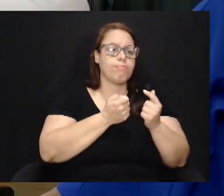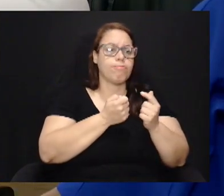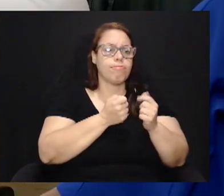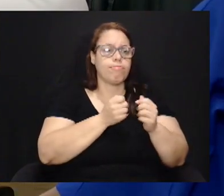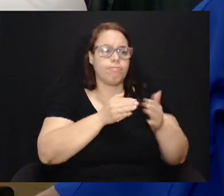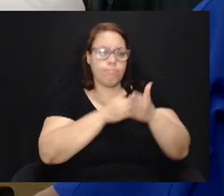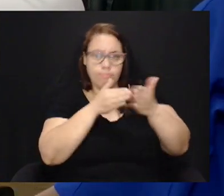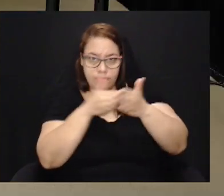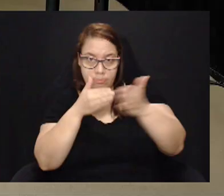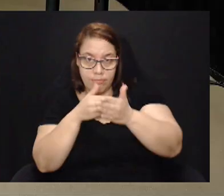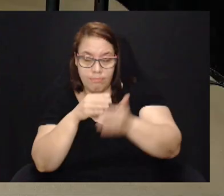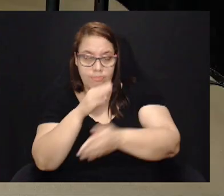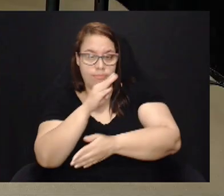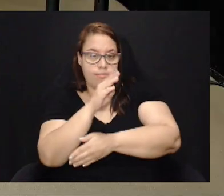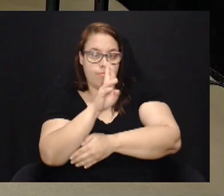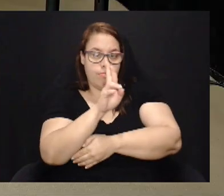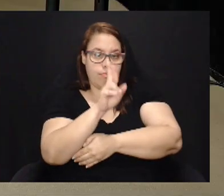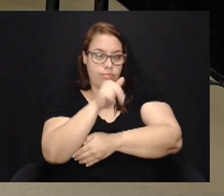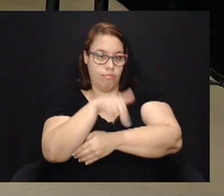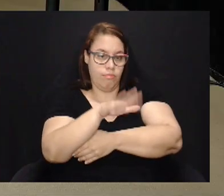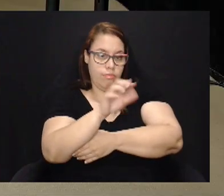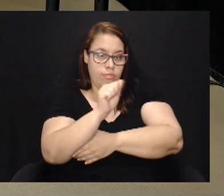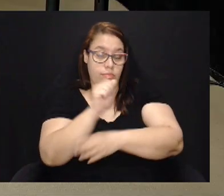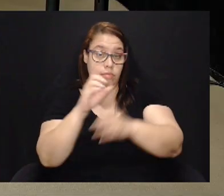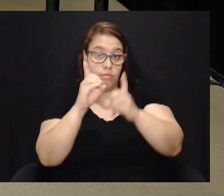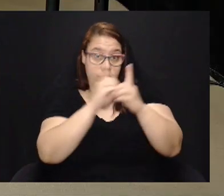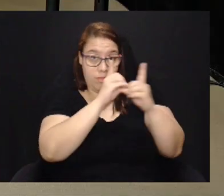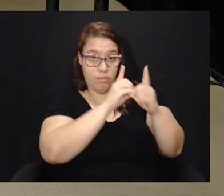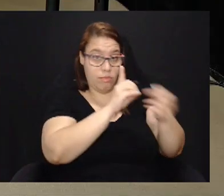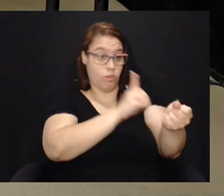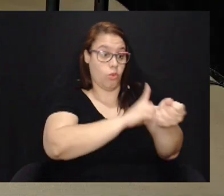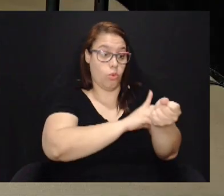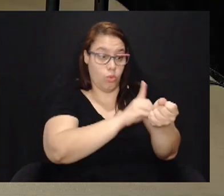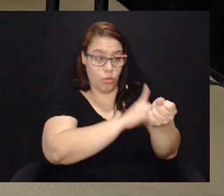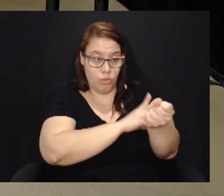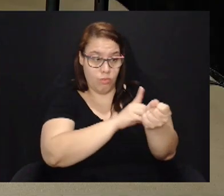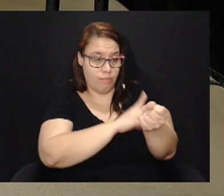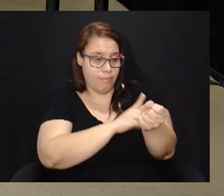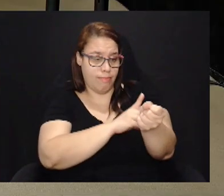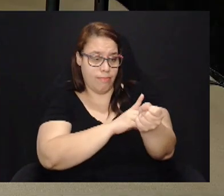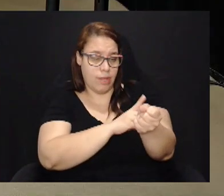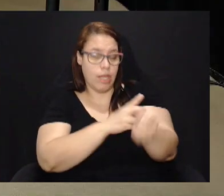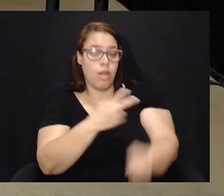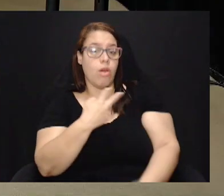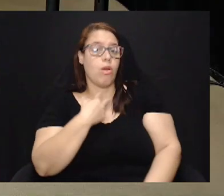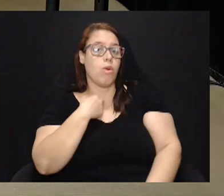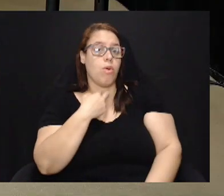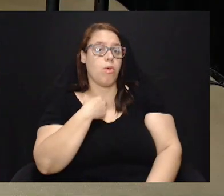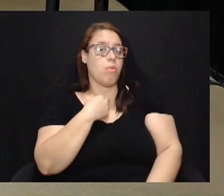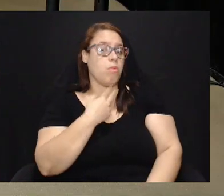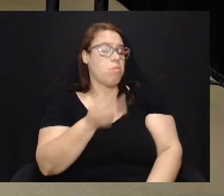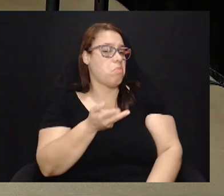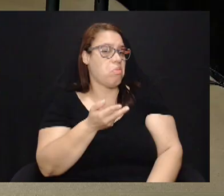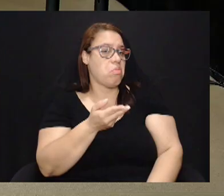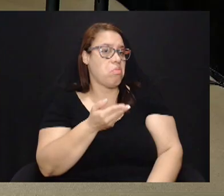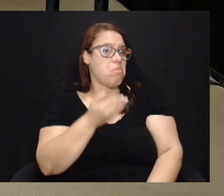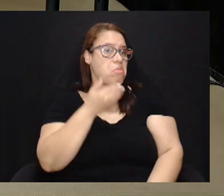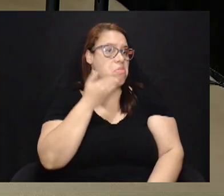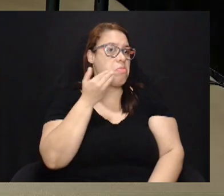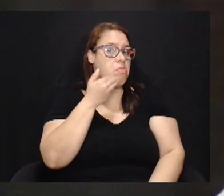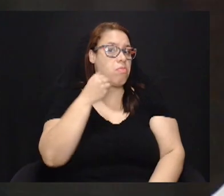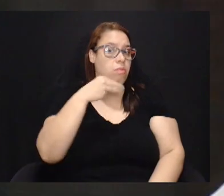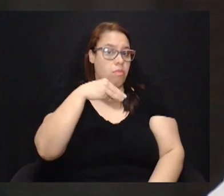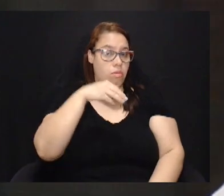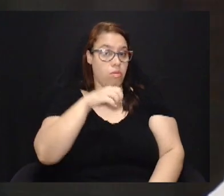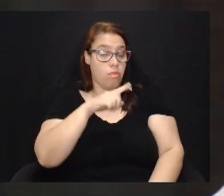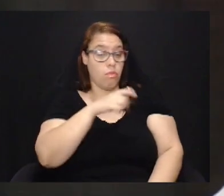trouxe uma questão, eu atendo, né? Vem um paciente diabético que não, como que eu não posso comer mel, né? Sim. Então, eu vou perdendo prazeres na minha vida, eu não posso